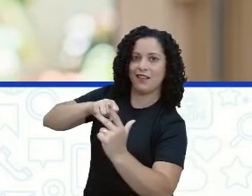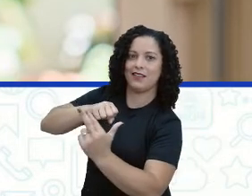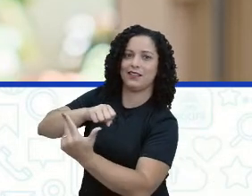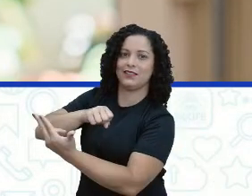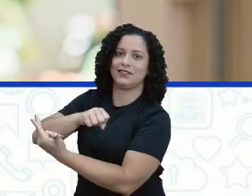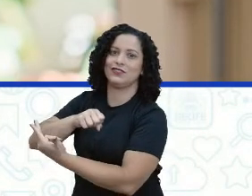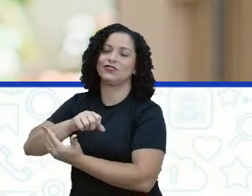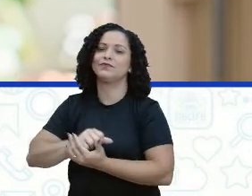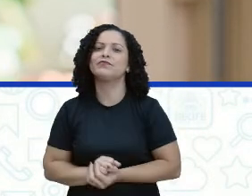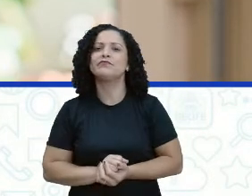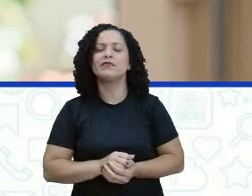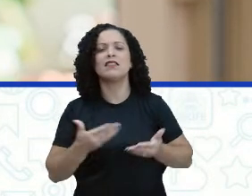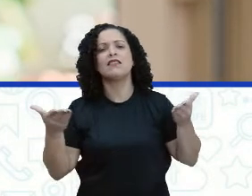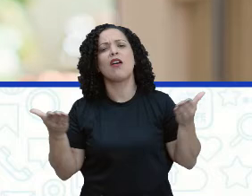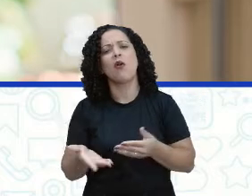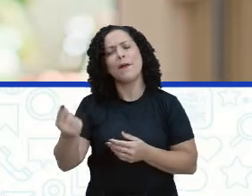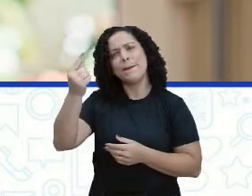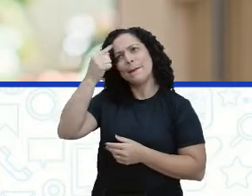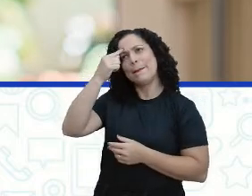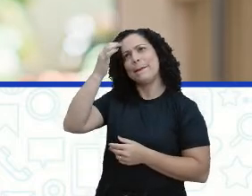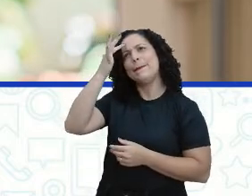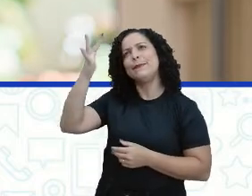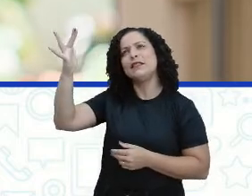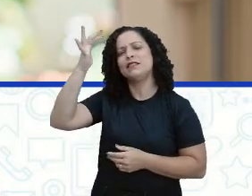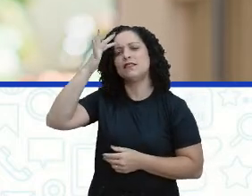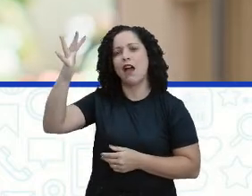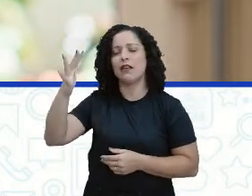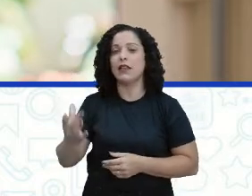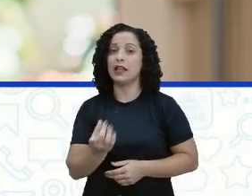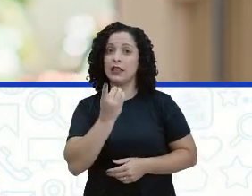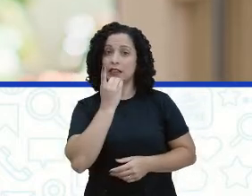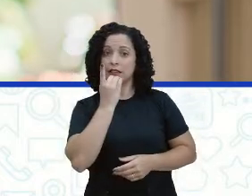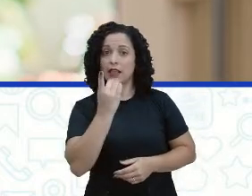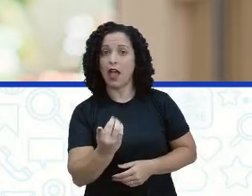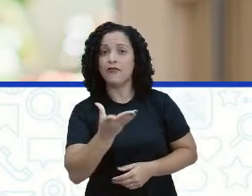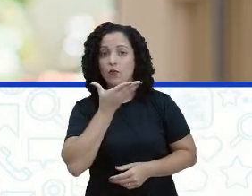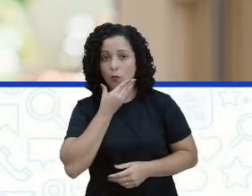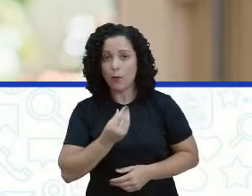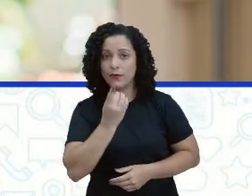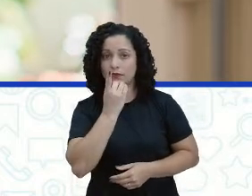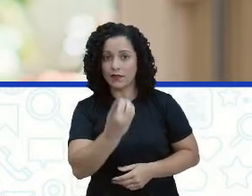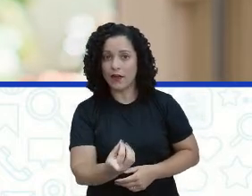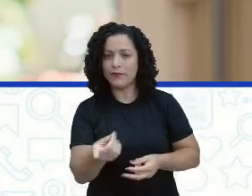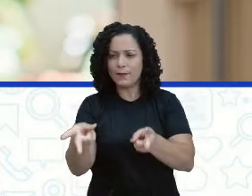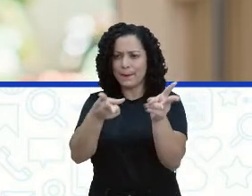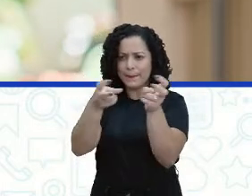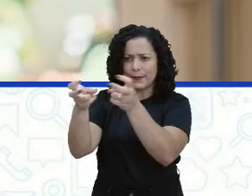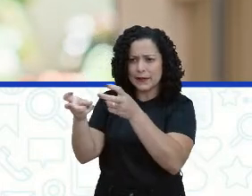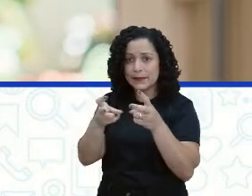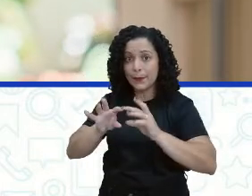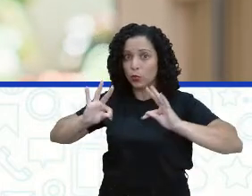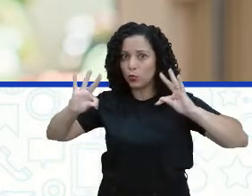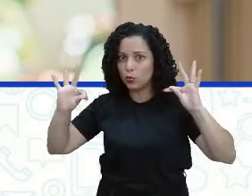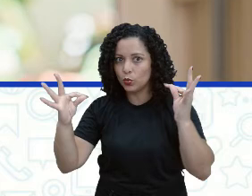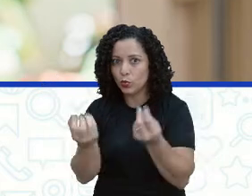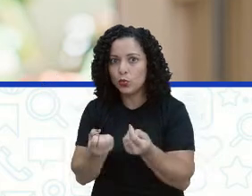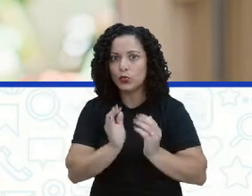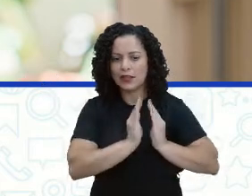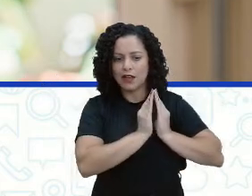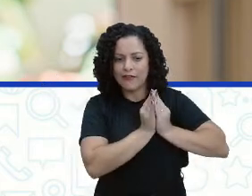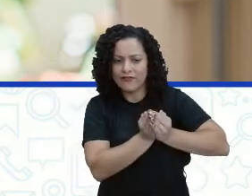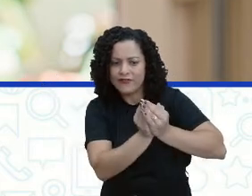vem esse questionamento. Darwin percebeu tudo isso durante a viagem? O que é que vocês acham? Que Darwin teve toda